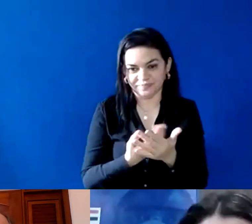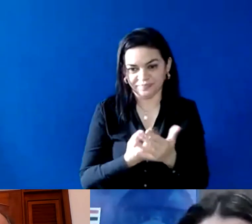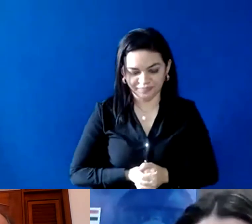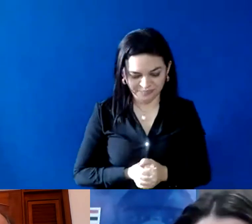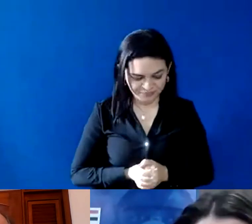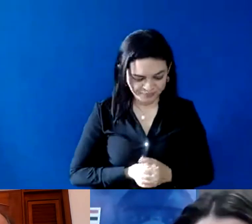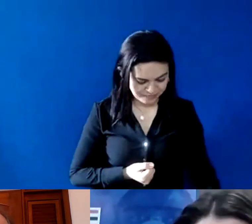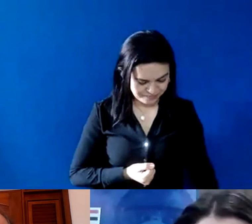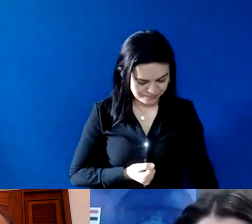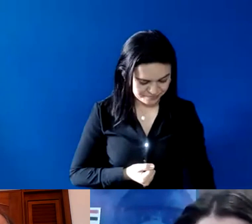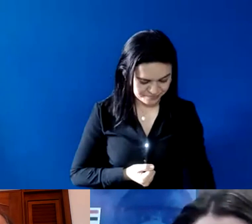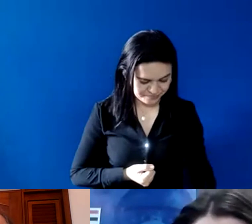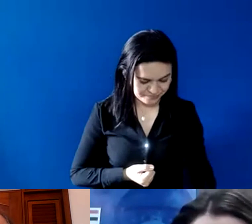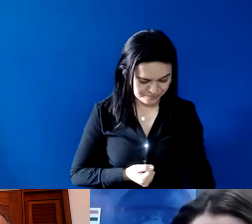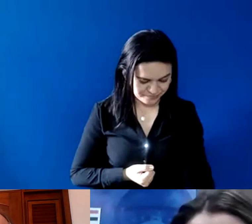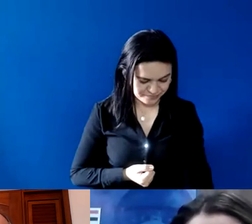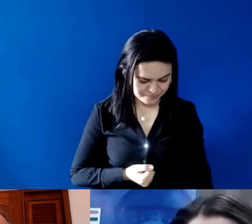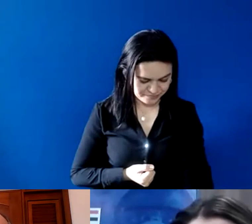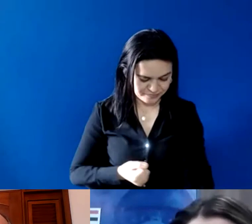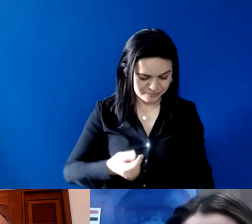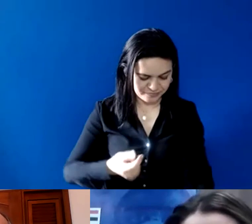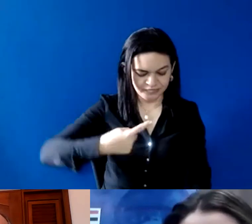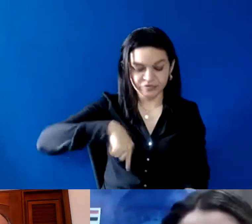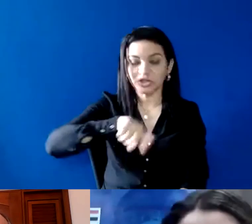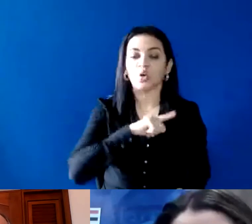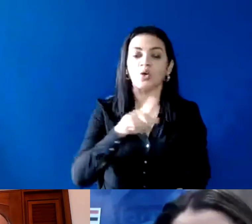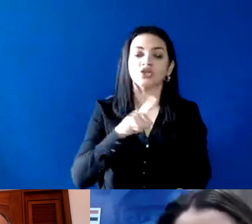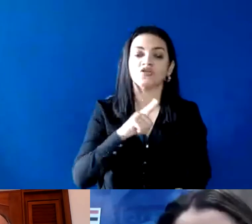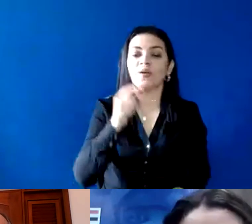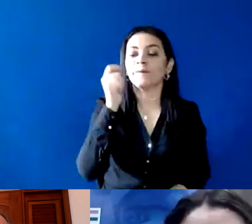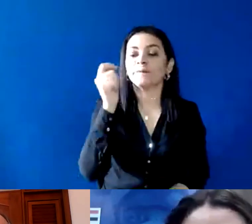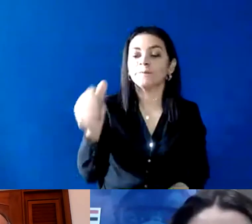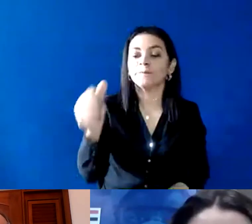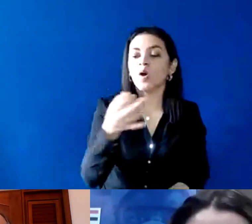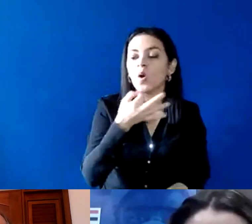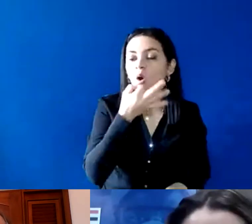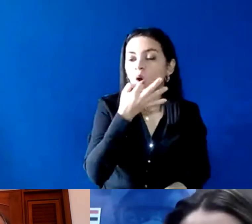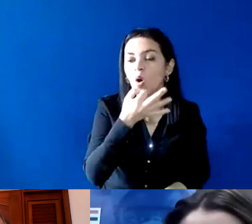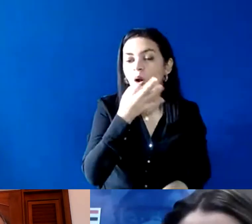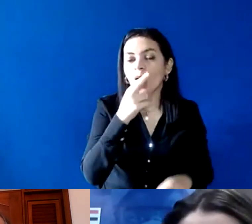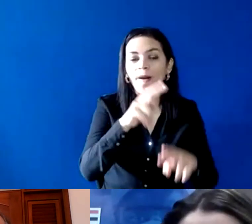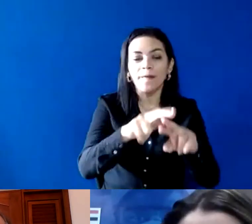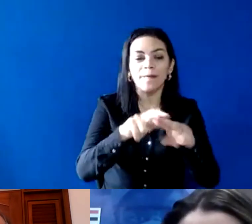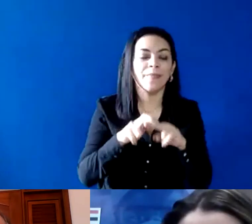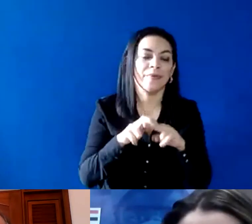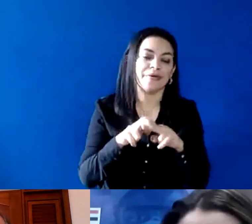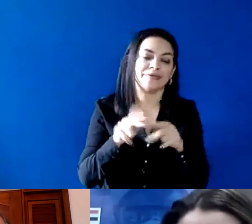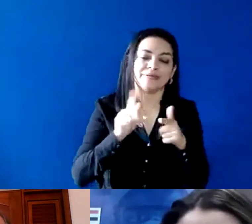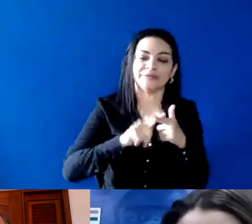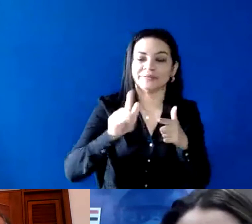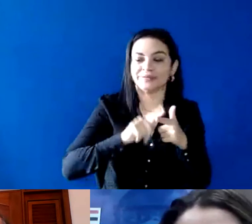e nós tivemos poucos comentários em razão desse probleminha na transmissão.